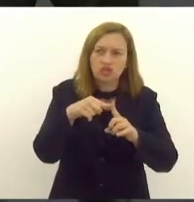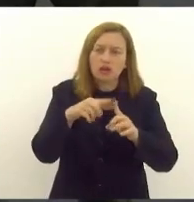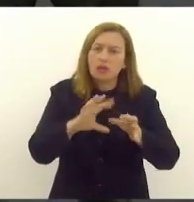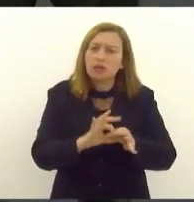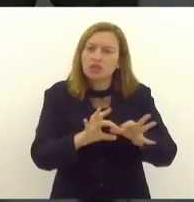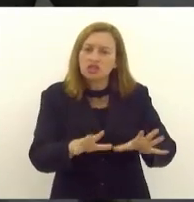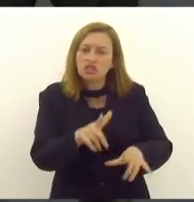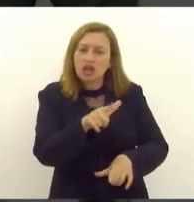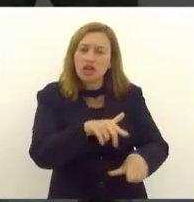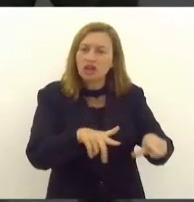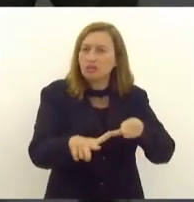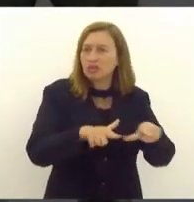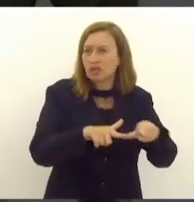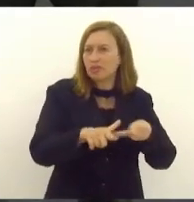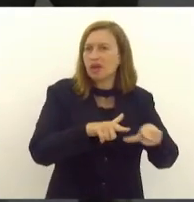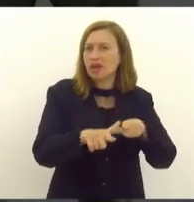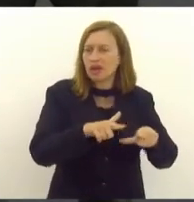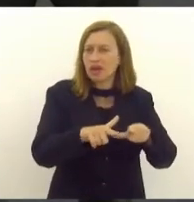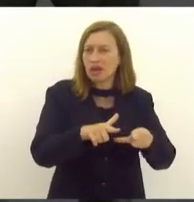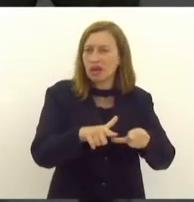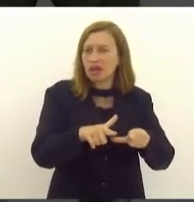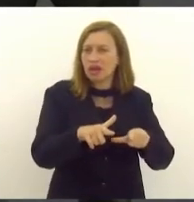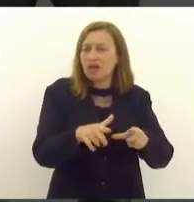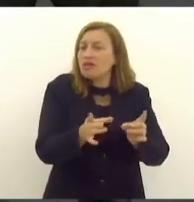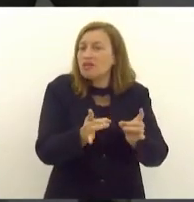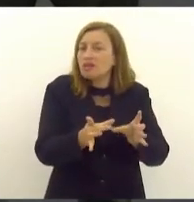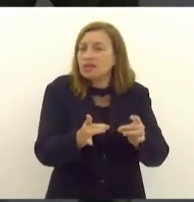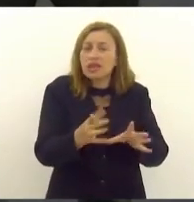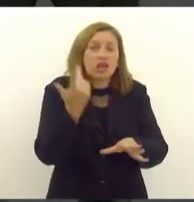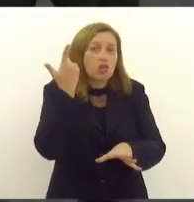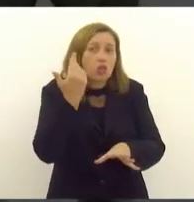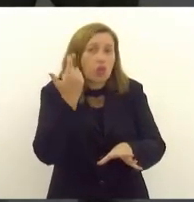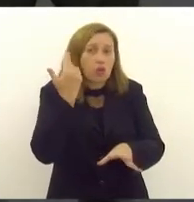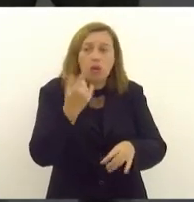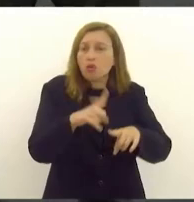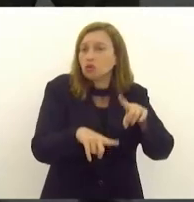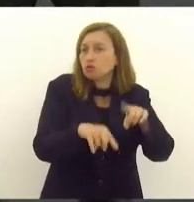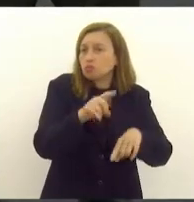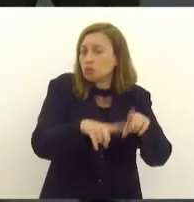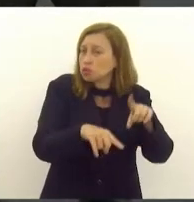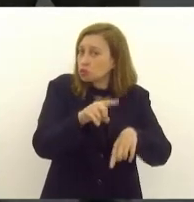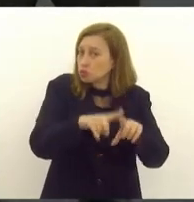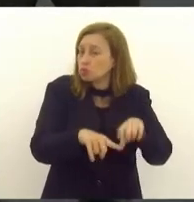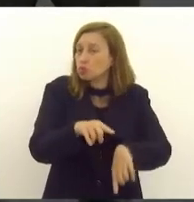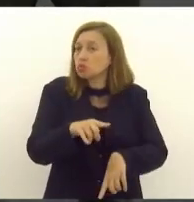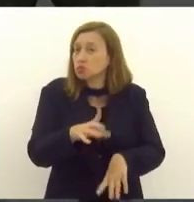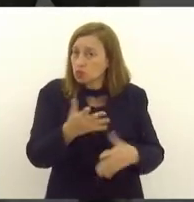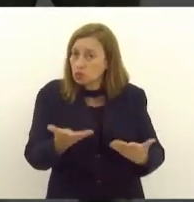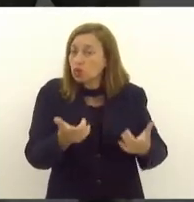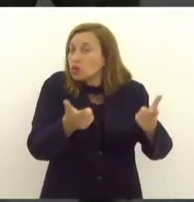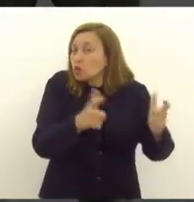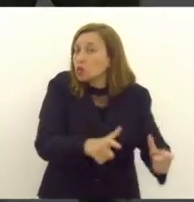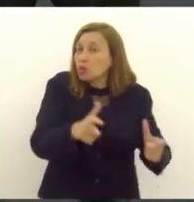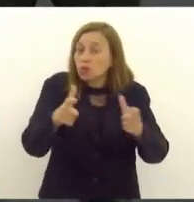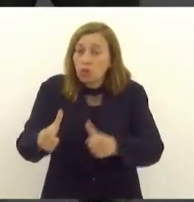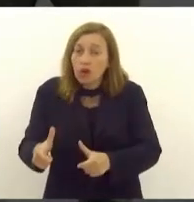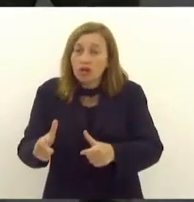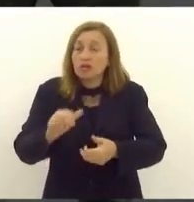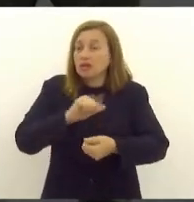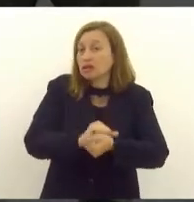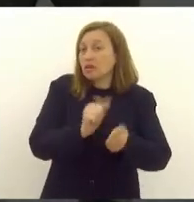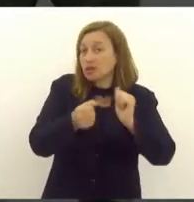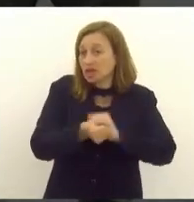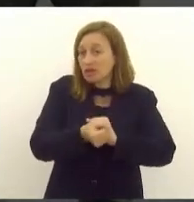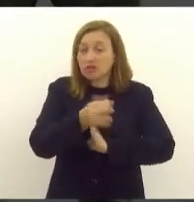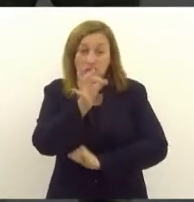que esses ambulantes possam comercializar produtos de procedência legítima em lugares adequados